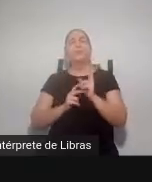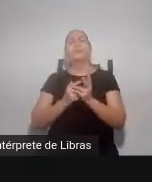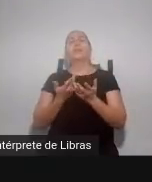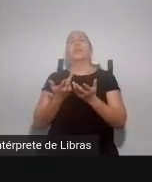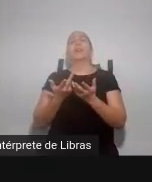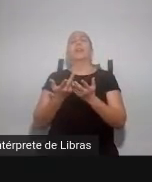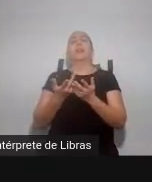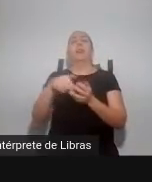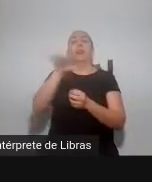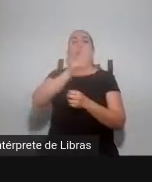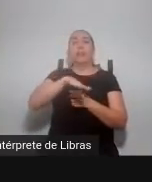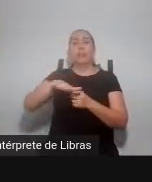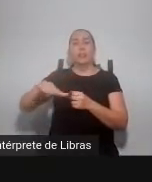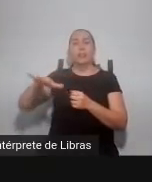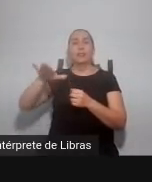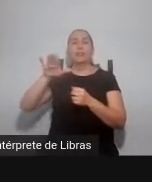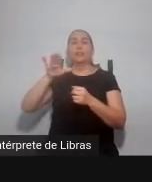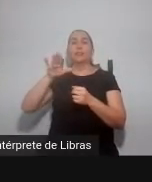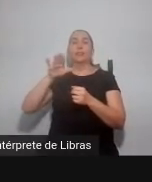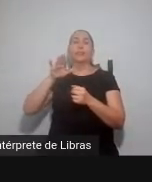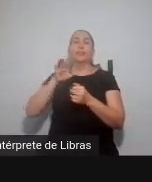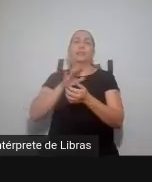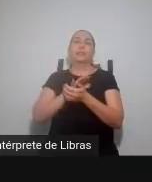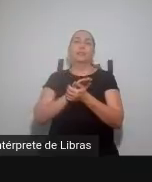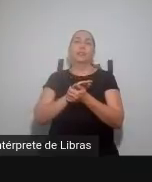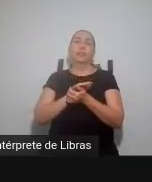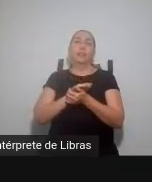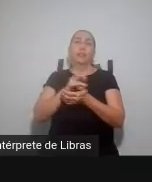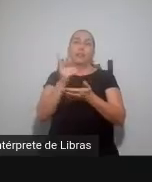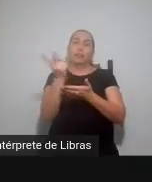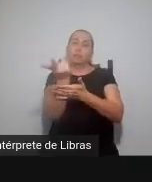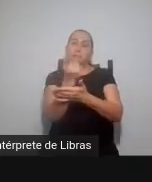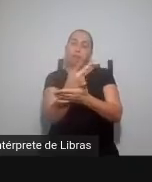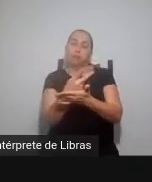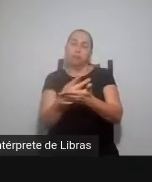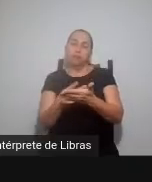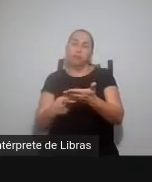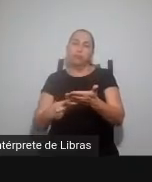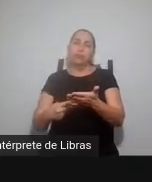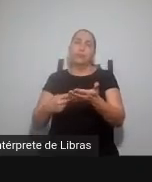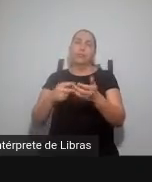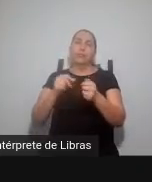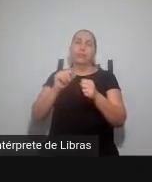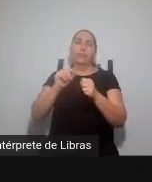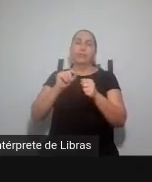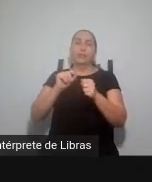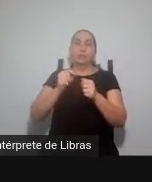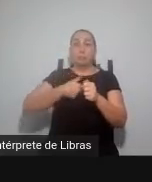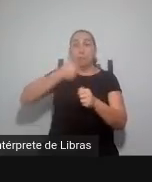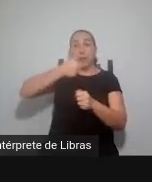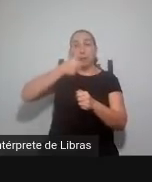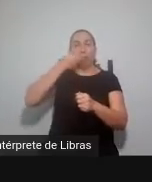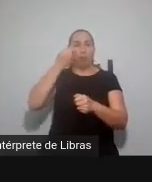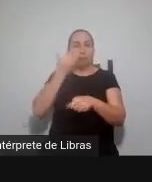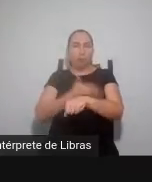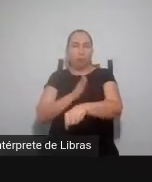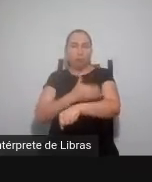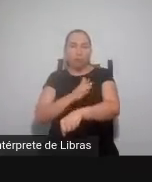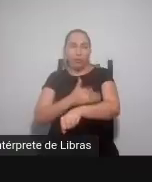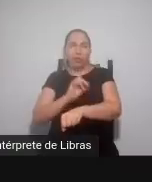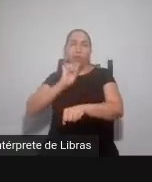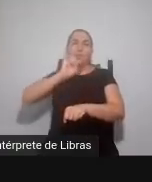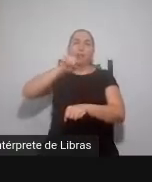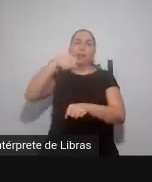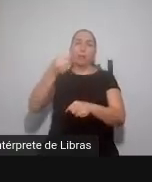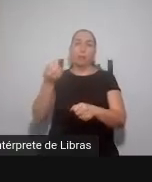crianças primeiro fizeram um rascunho para ver se ia dar certo, e depois é que passaram a limpo e construíram o